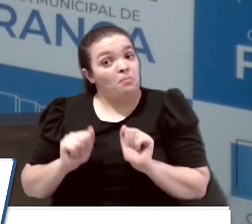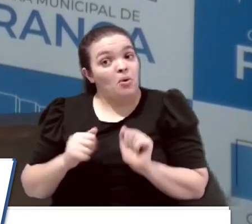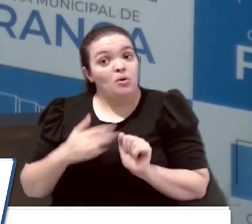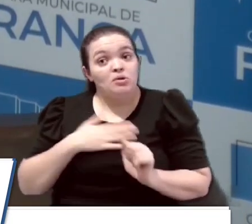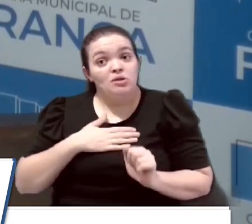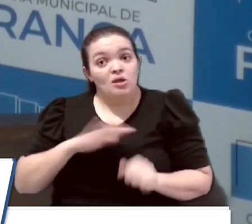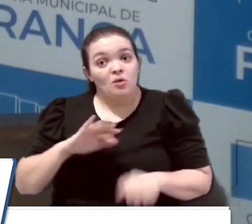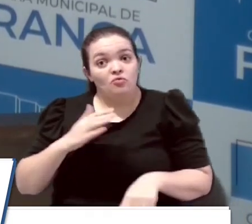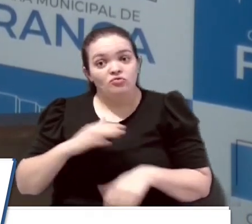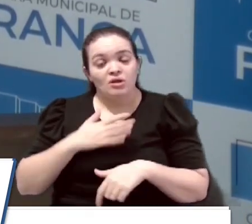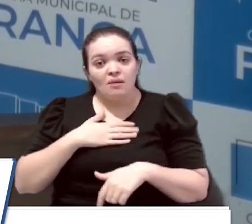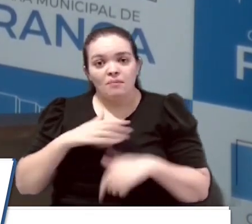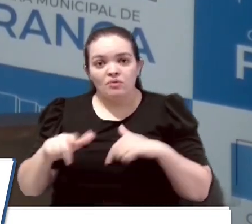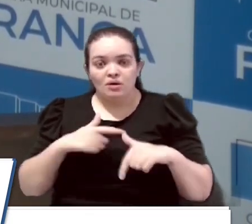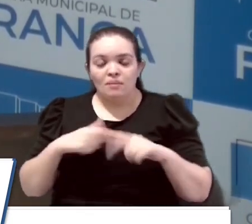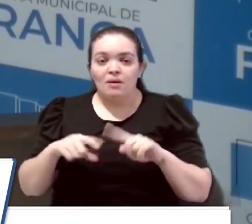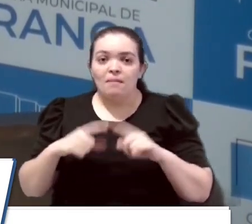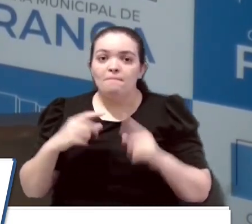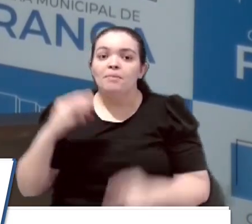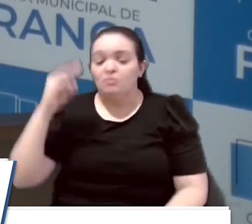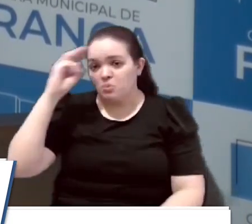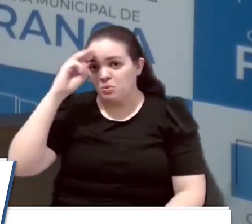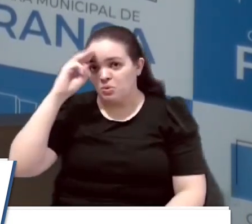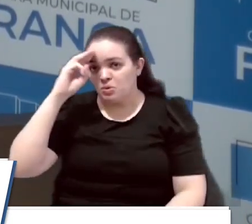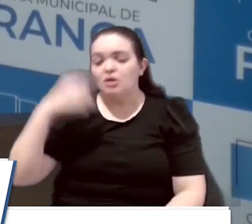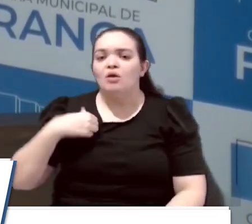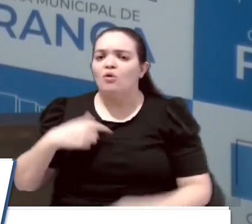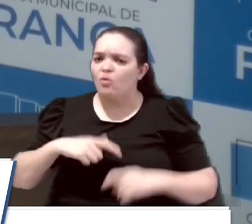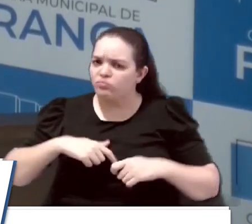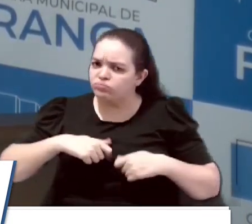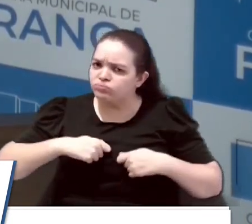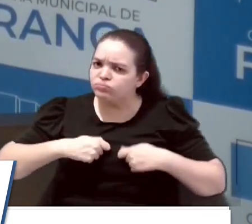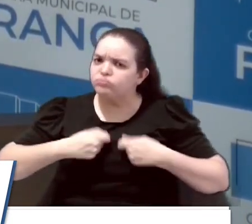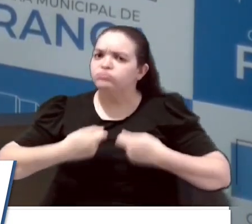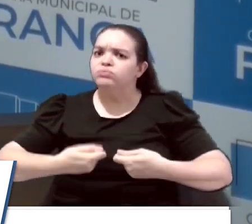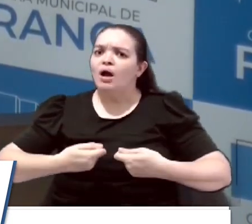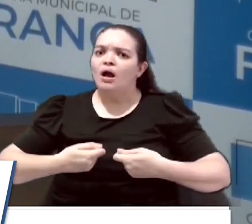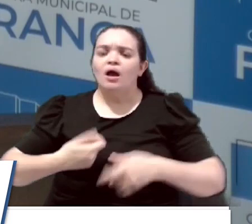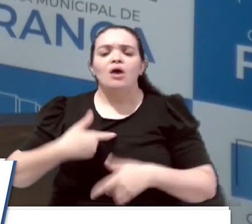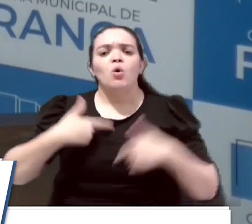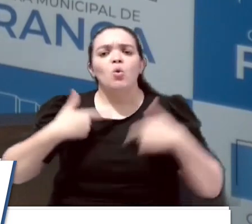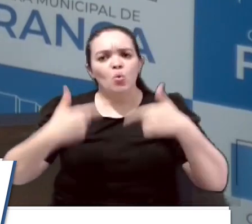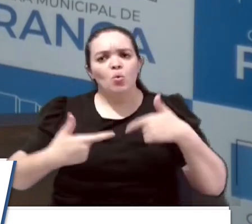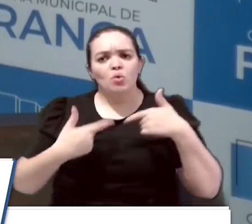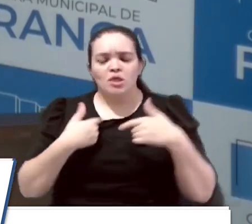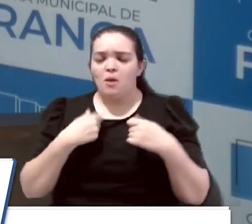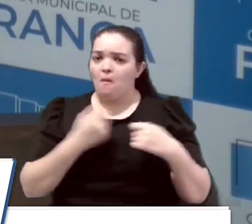uma coisa que o vereador Tid é, dedicado e trabalhador. Eu nunca falei que sou melhor que ninguém.